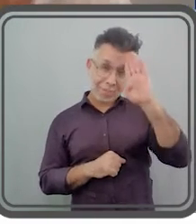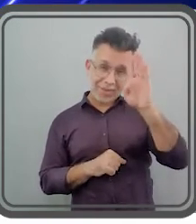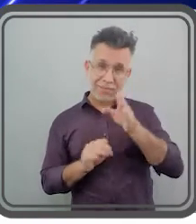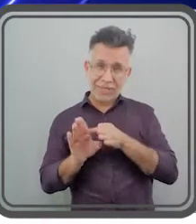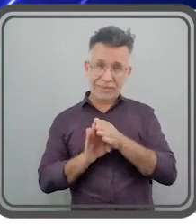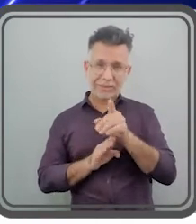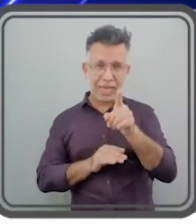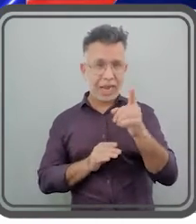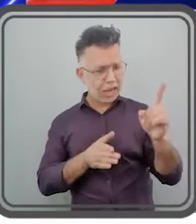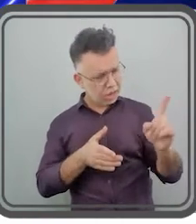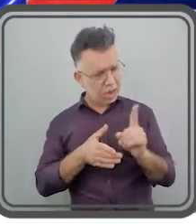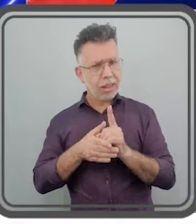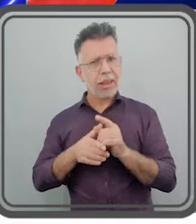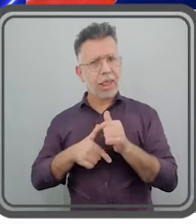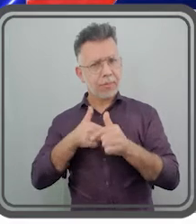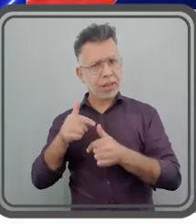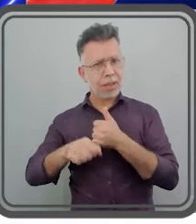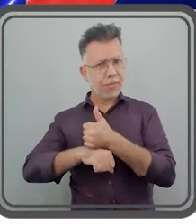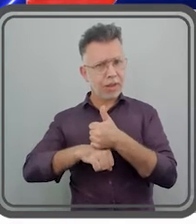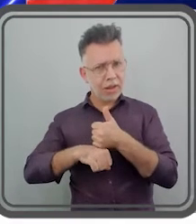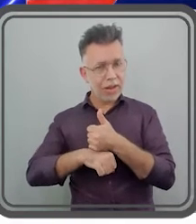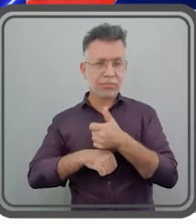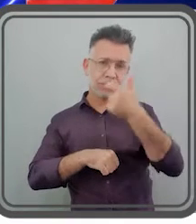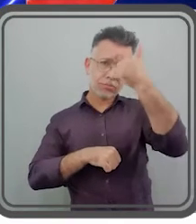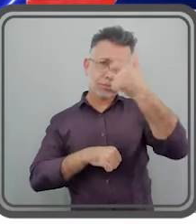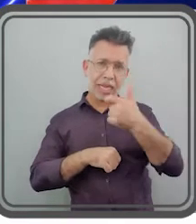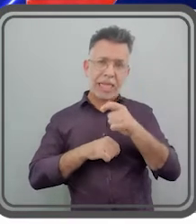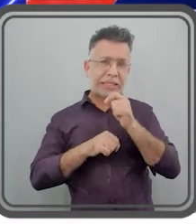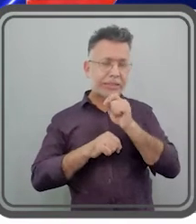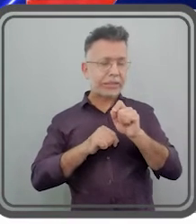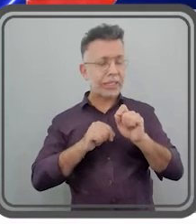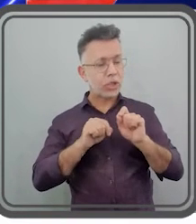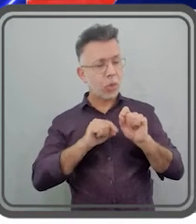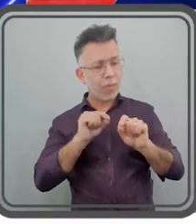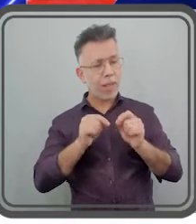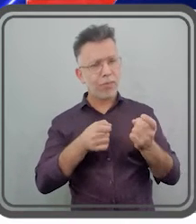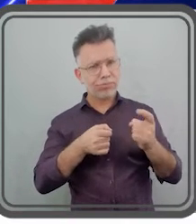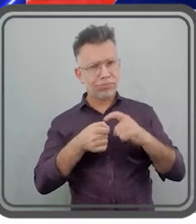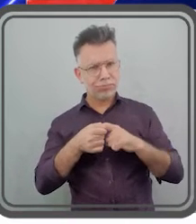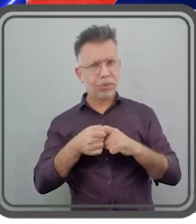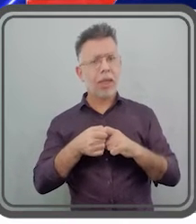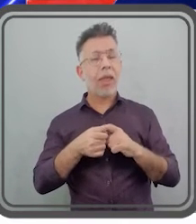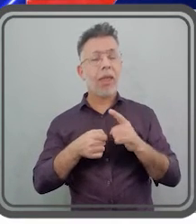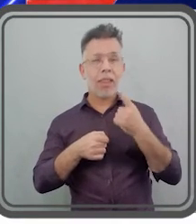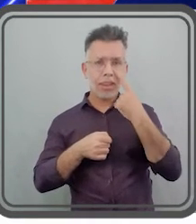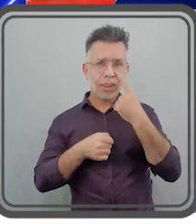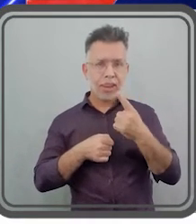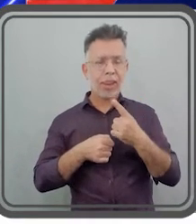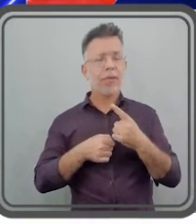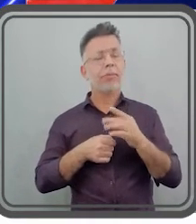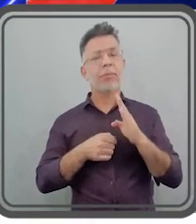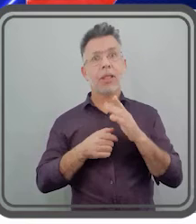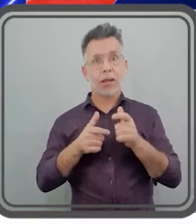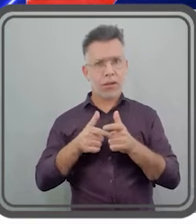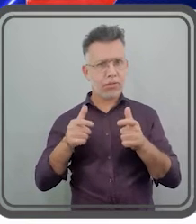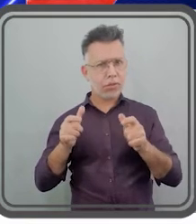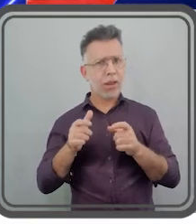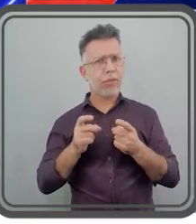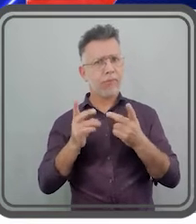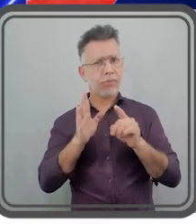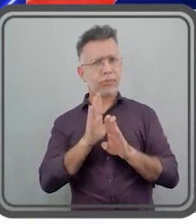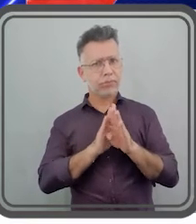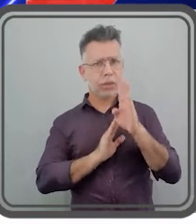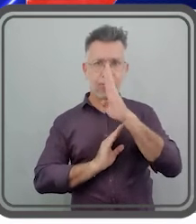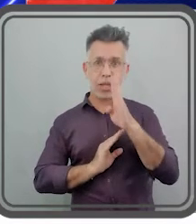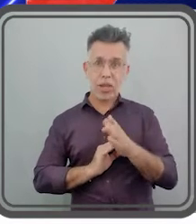dicas agora para quem tá querendo entrar no mercado que talvez sejam o momento de retomada né Então está bem doméstico crescendo muito forte